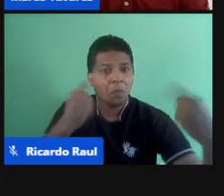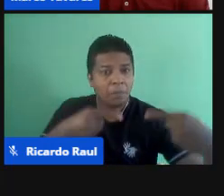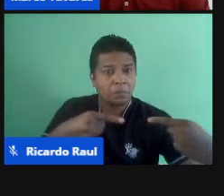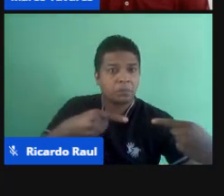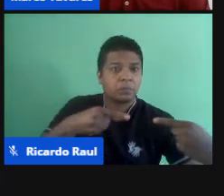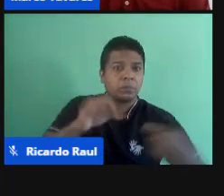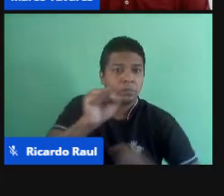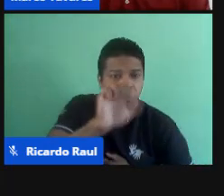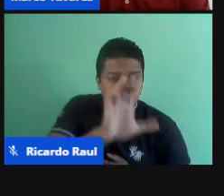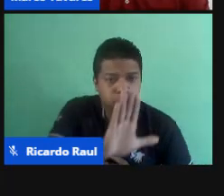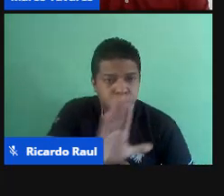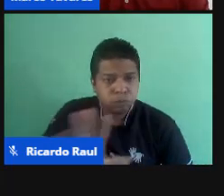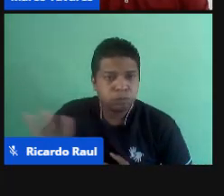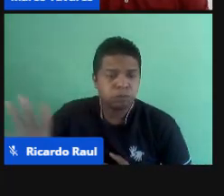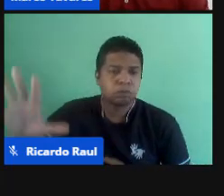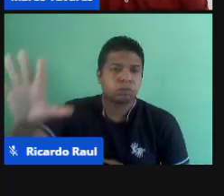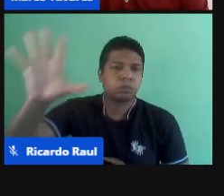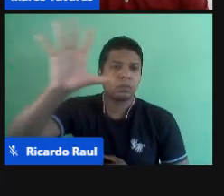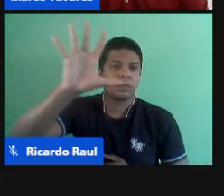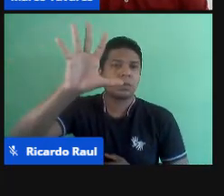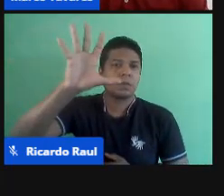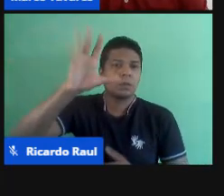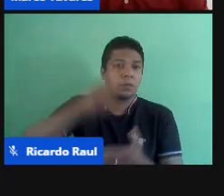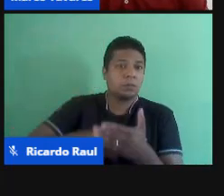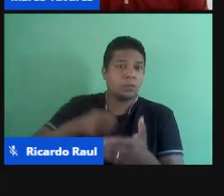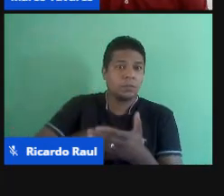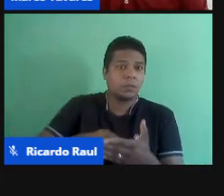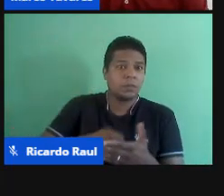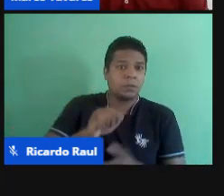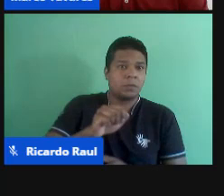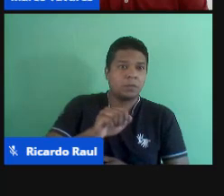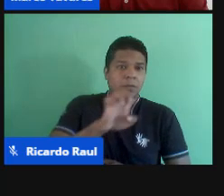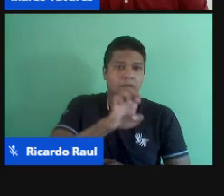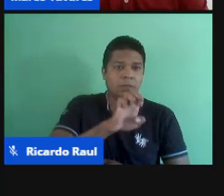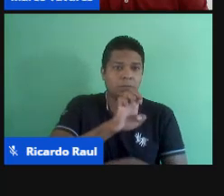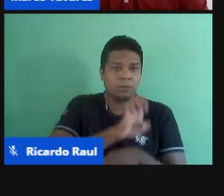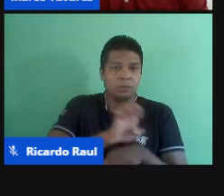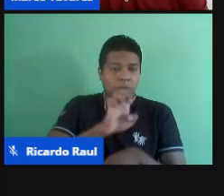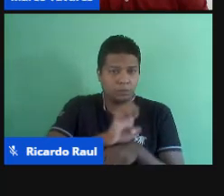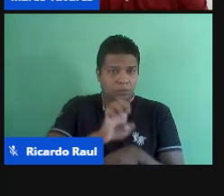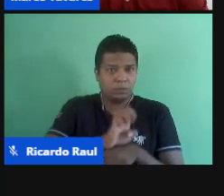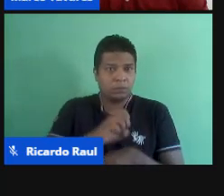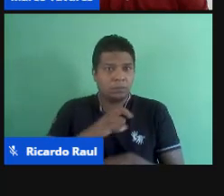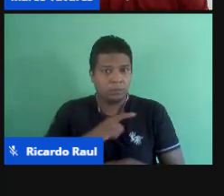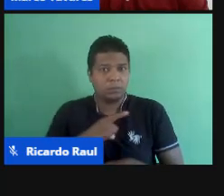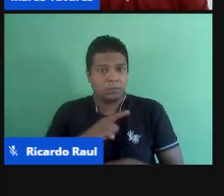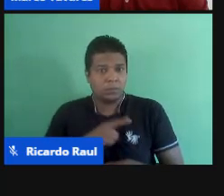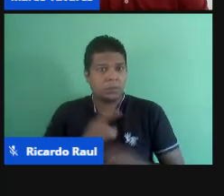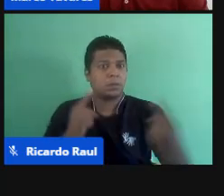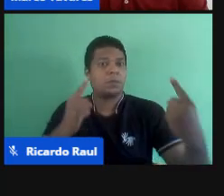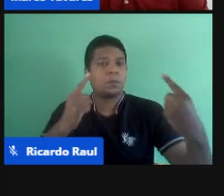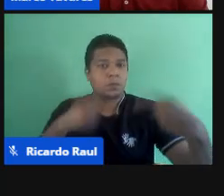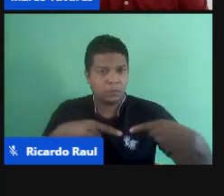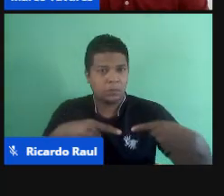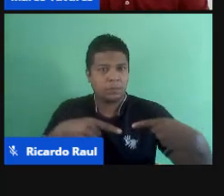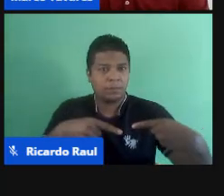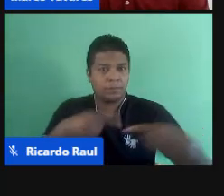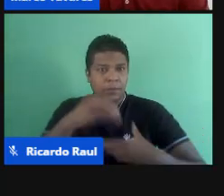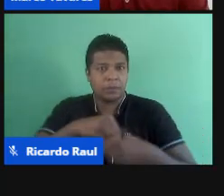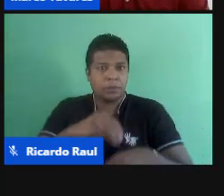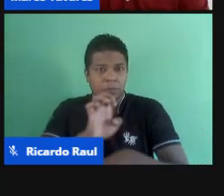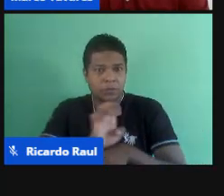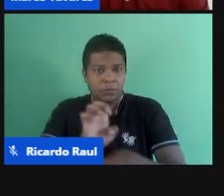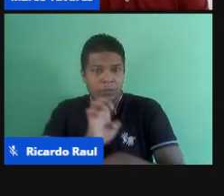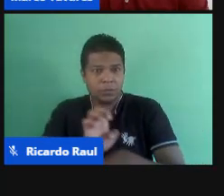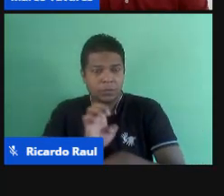nacional que obrigava os estados a ter uma competição estadual